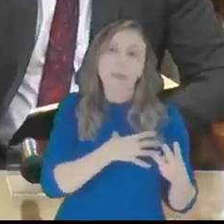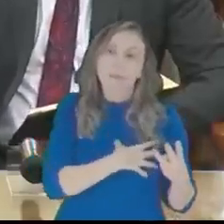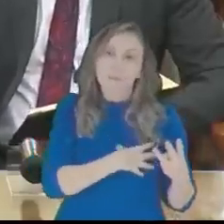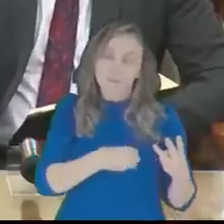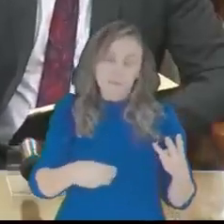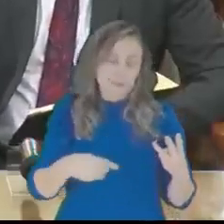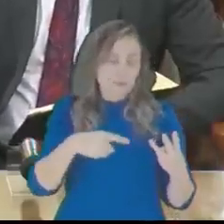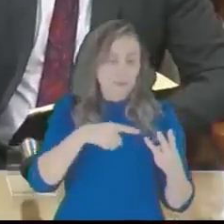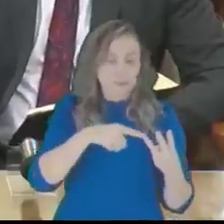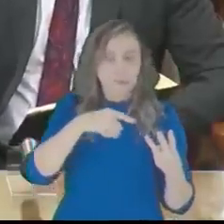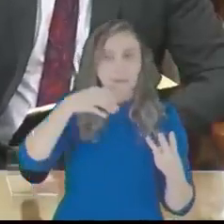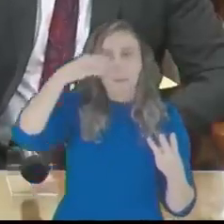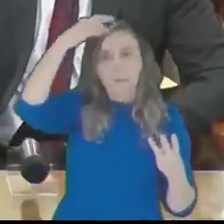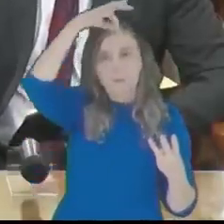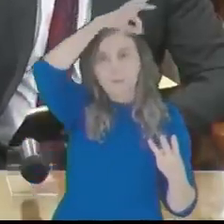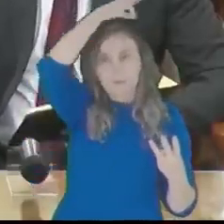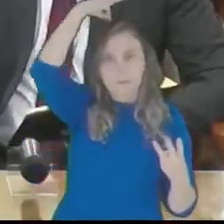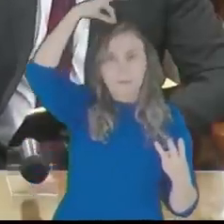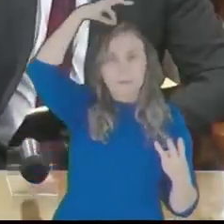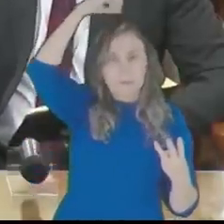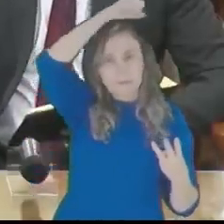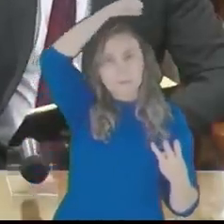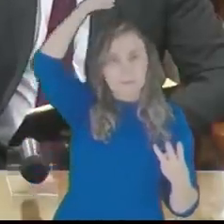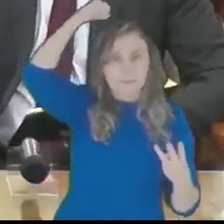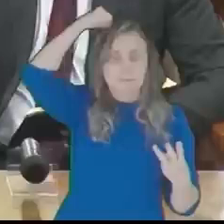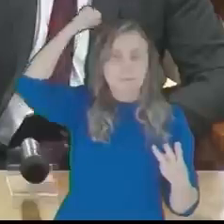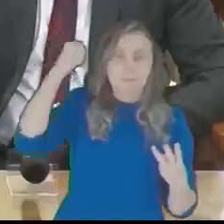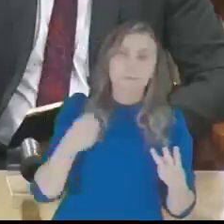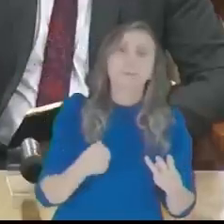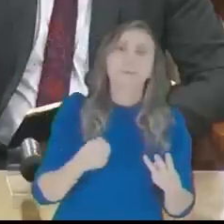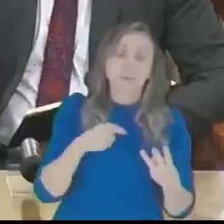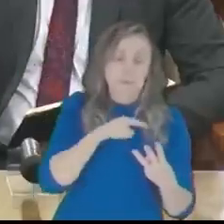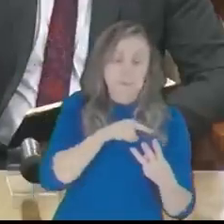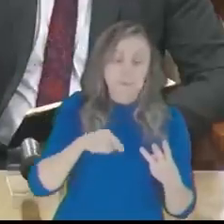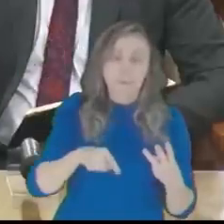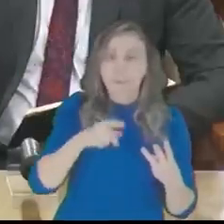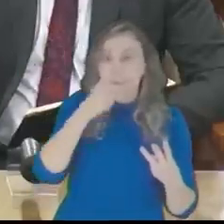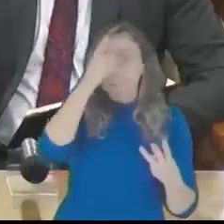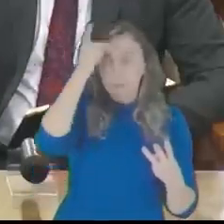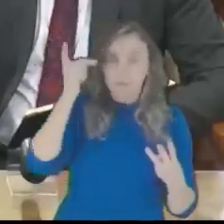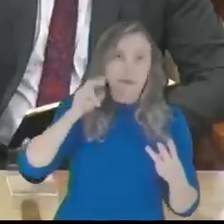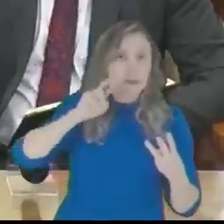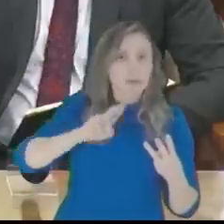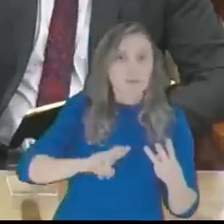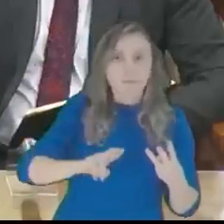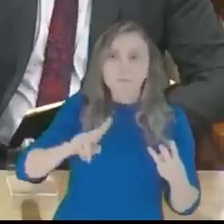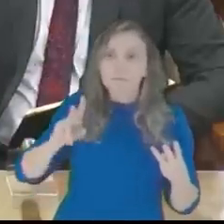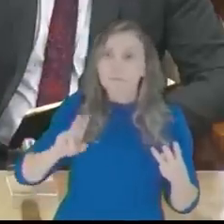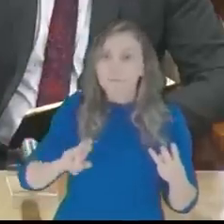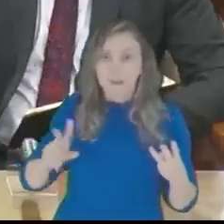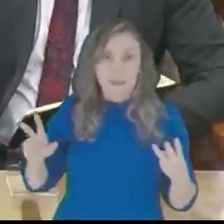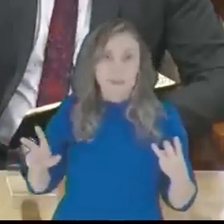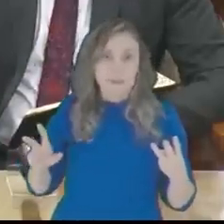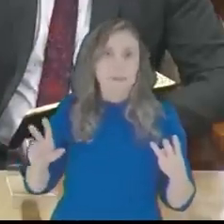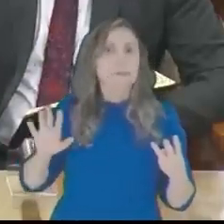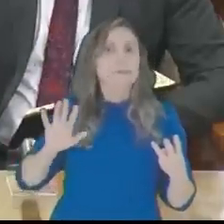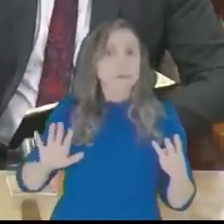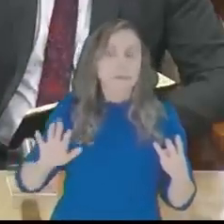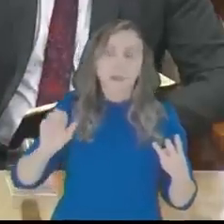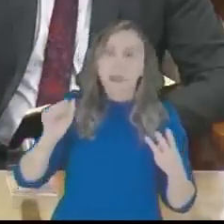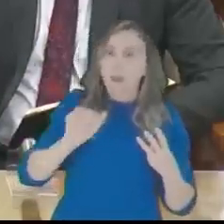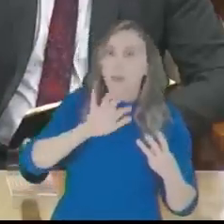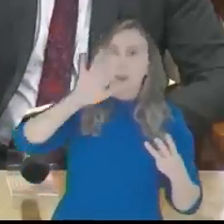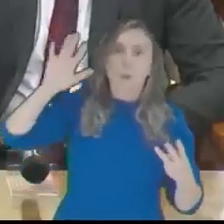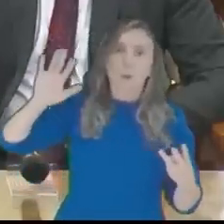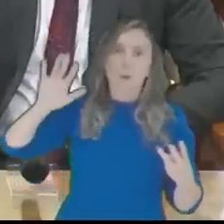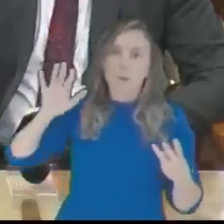três pessoas distintas, porém com a mesma essência, com a mesma glória, com a mesma